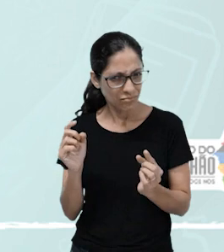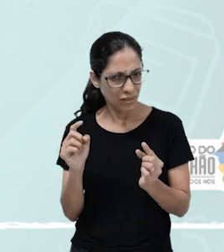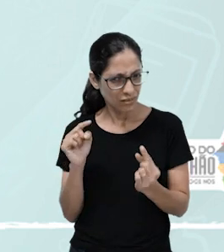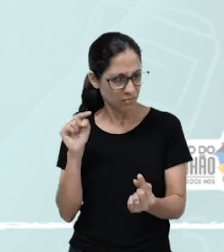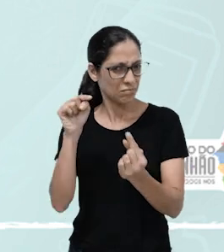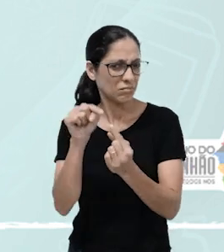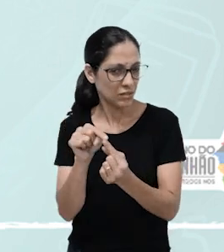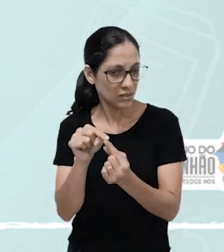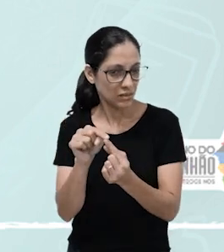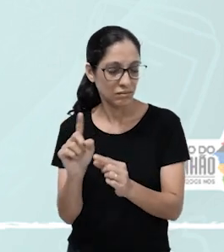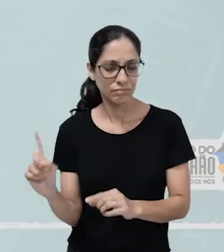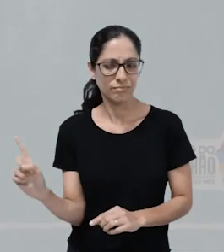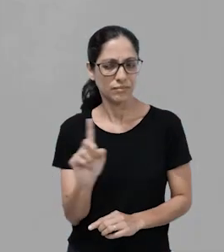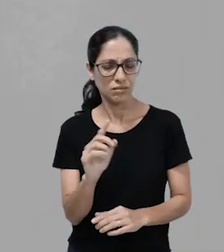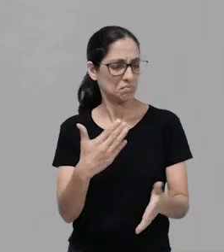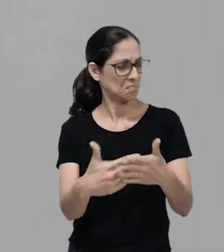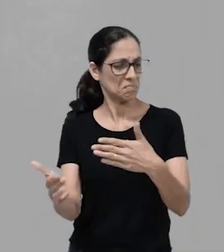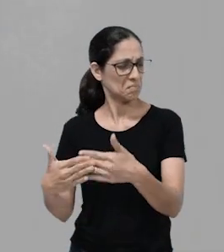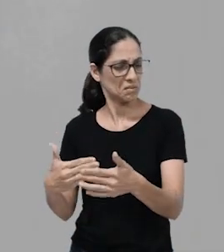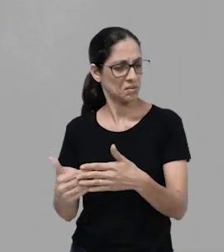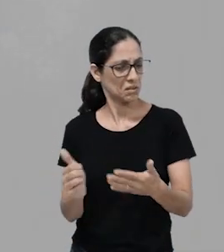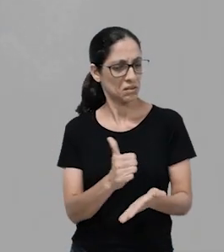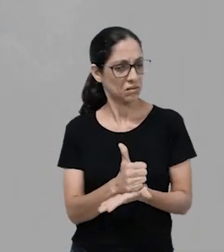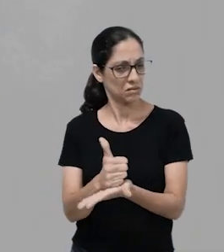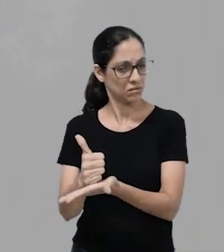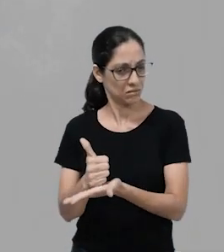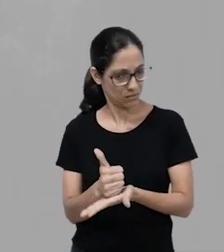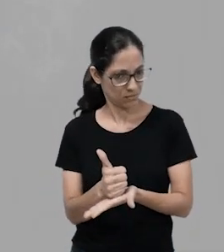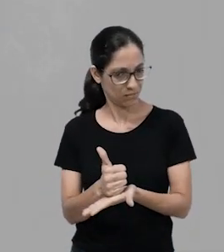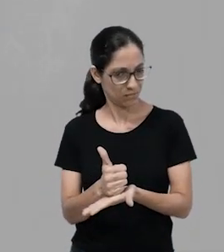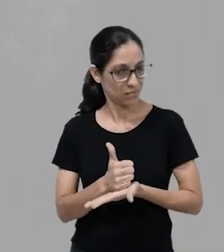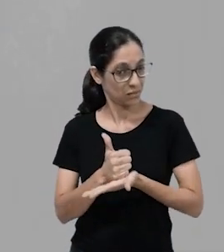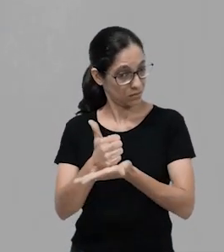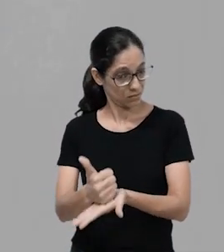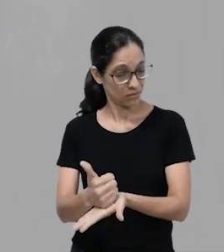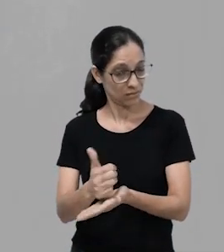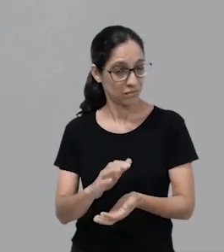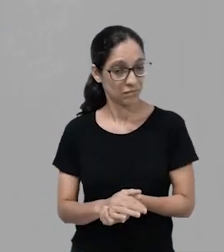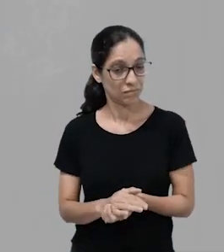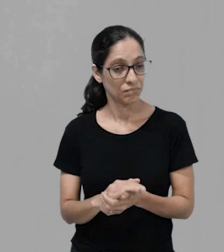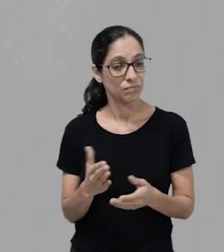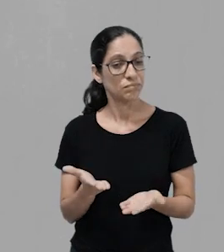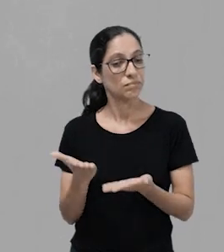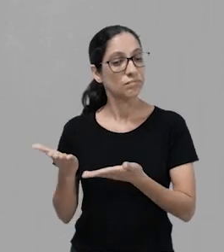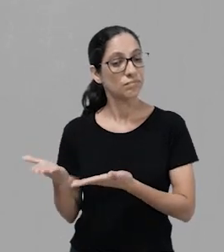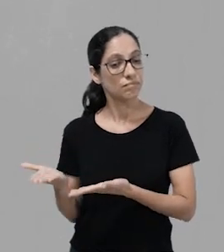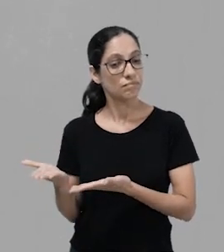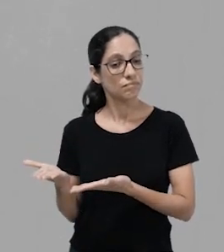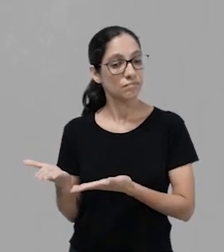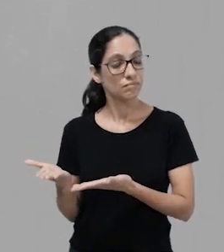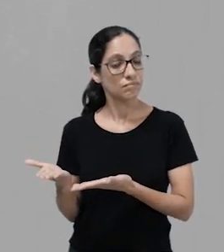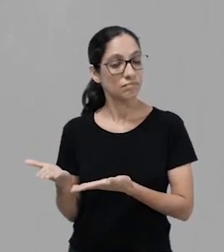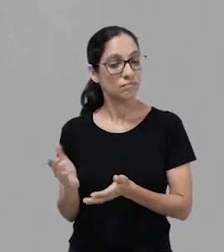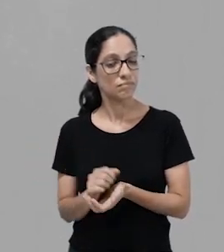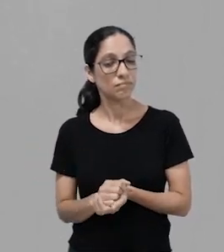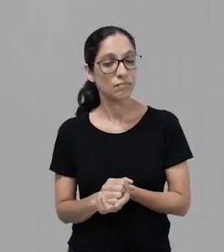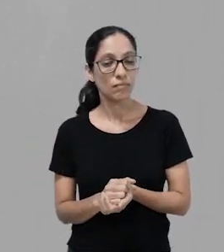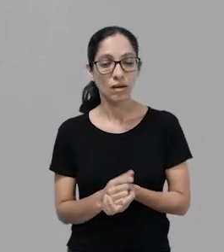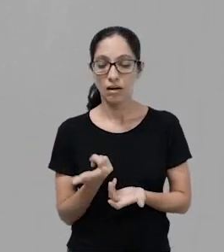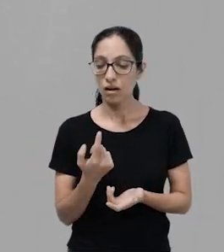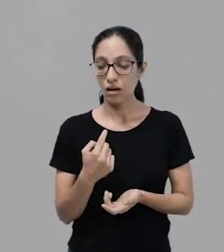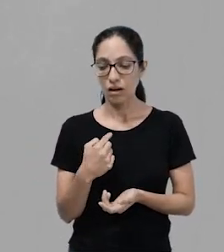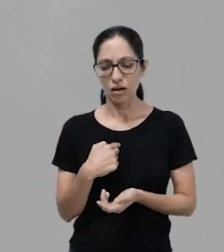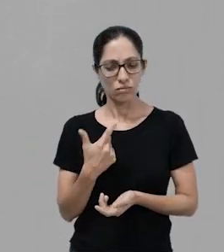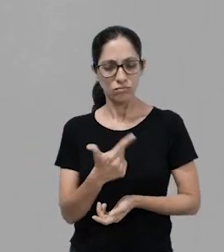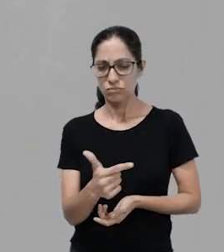Tá? É que eu estou generalizando a ideia de ajuda. I have no secrets. Eu